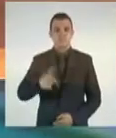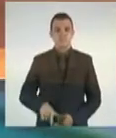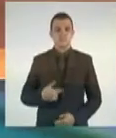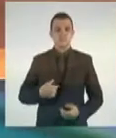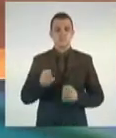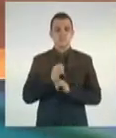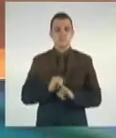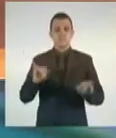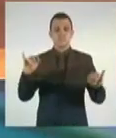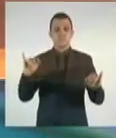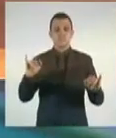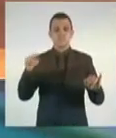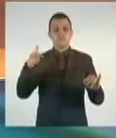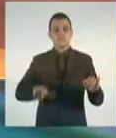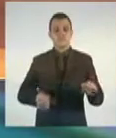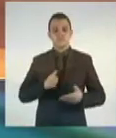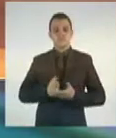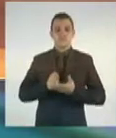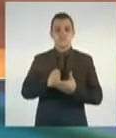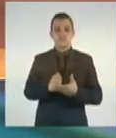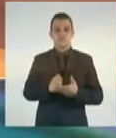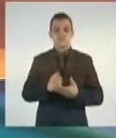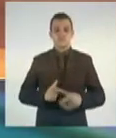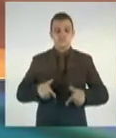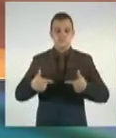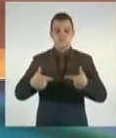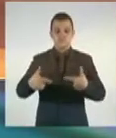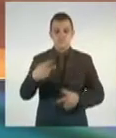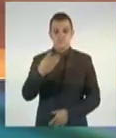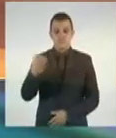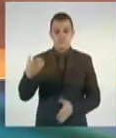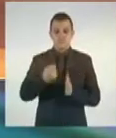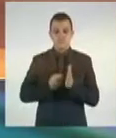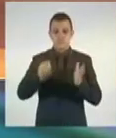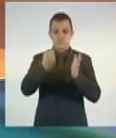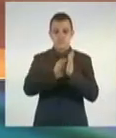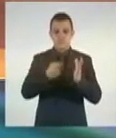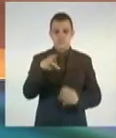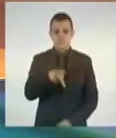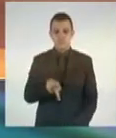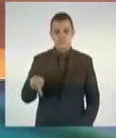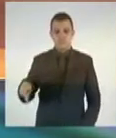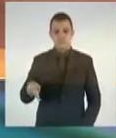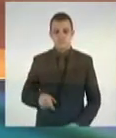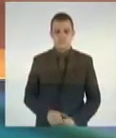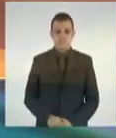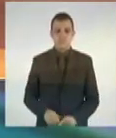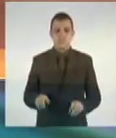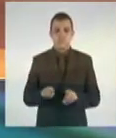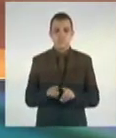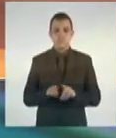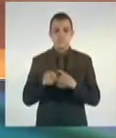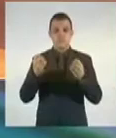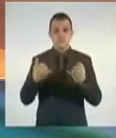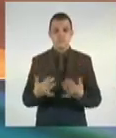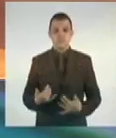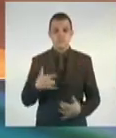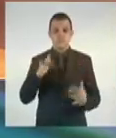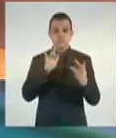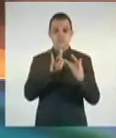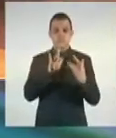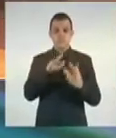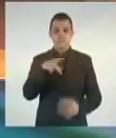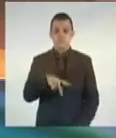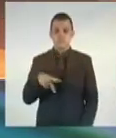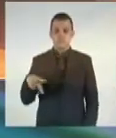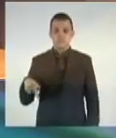irrestrito apoio à luta dos professores e dizer que, no contato que fizemos com a professora Áurea,